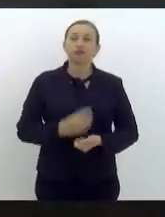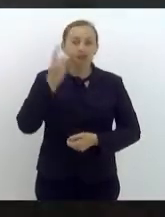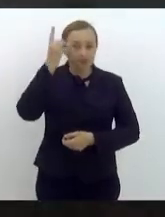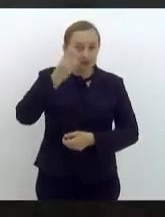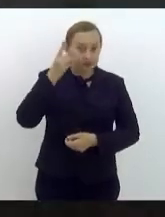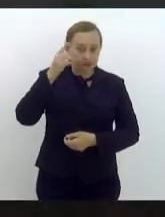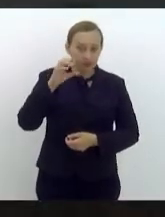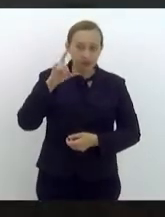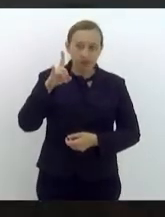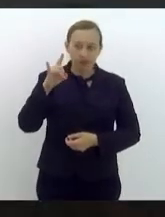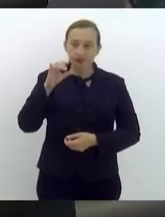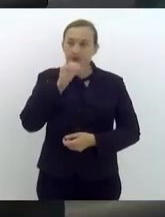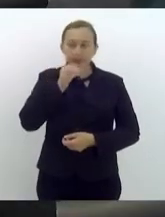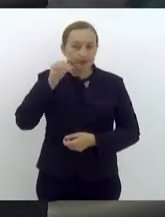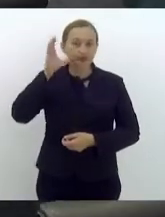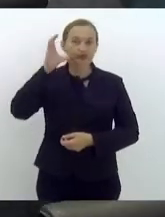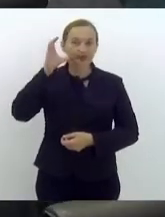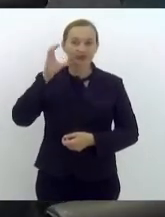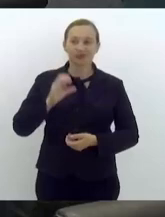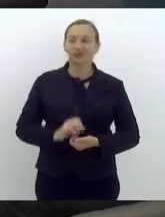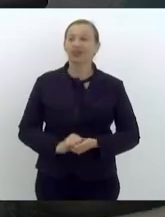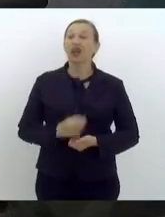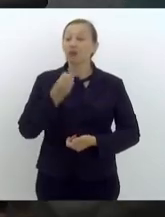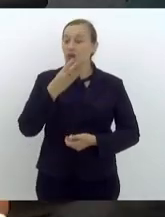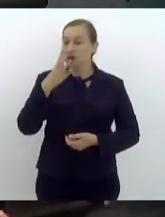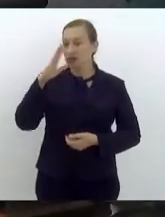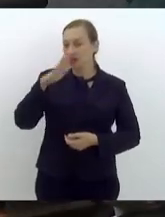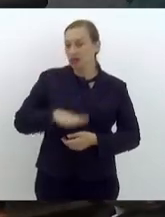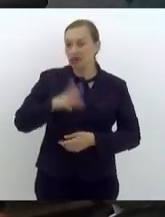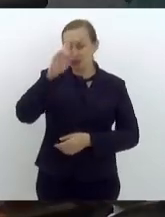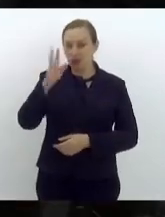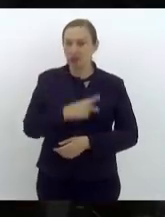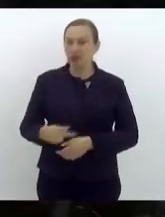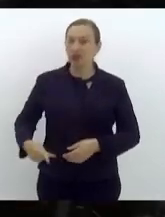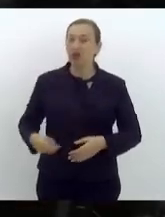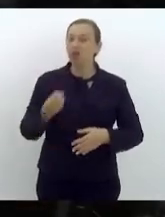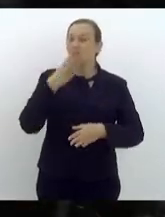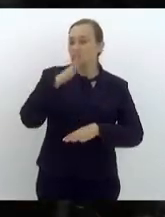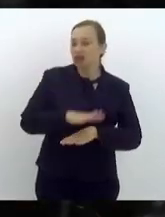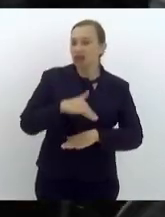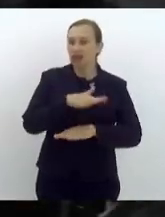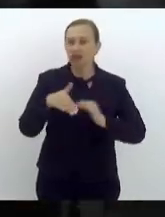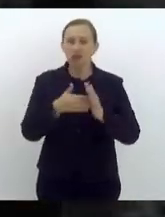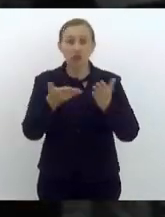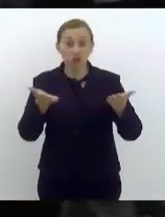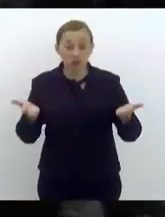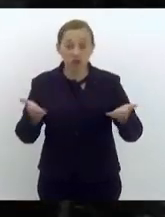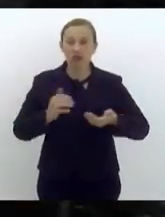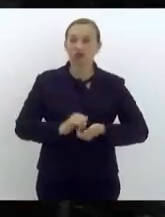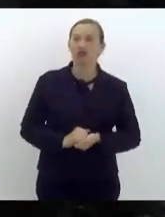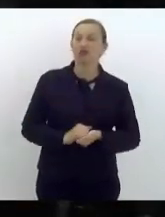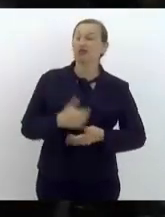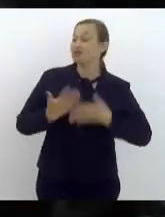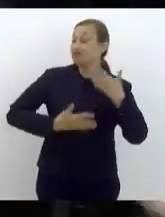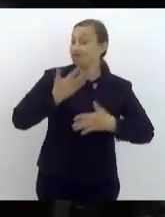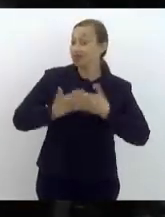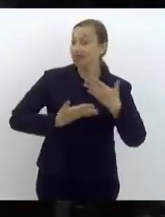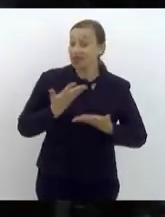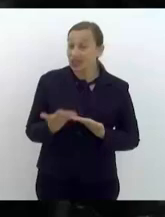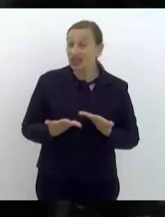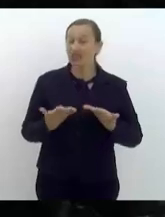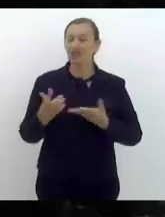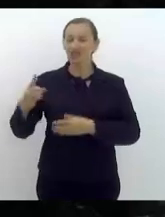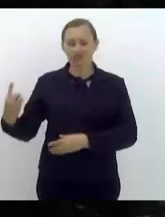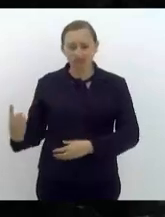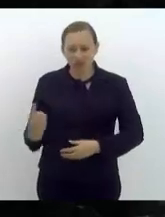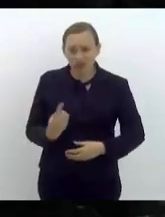Deputada Célia Jordão. Boa tarde, presidente. Uma boa tarde a todos e a todas. É com muita satisfação que venho